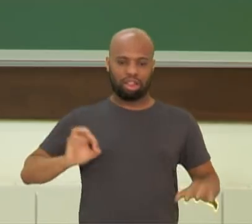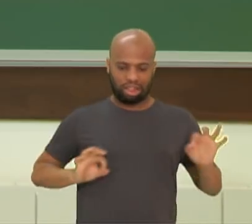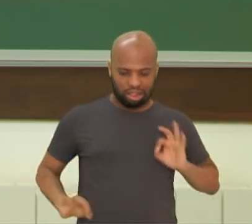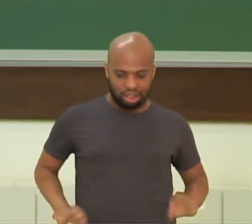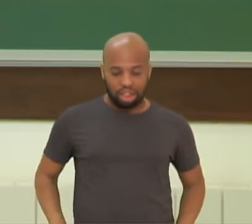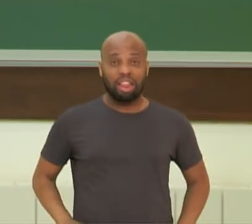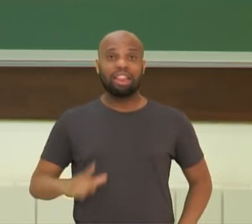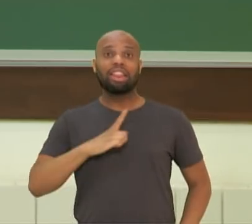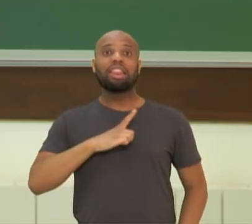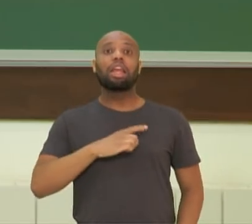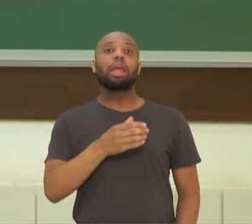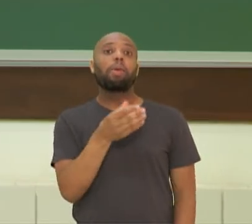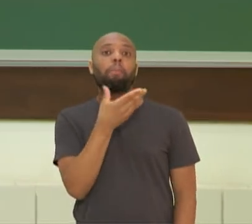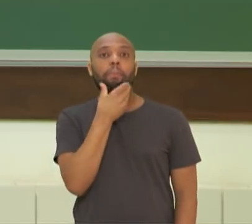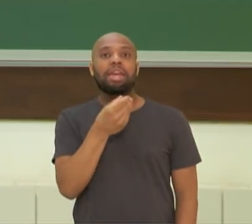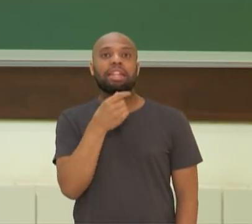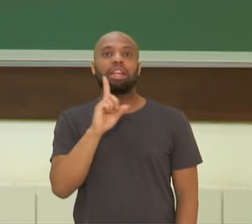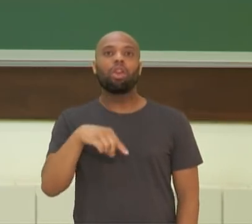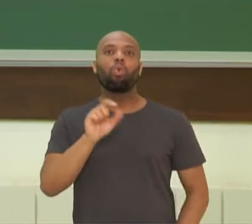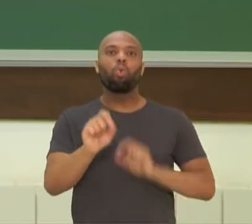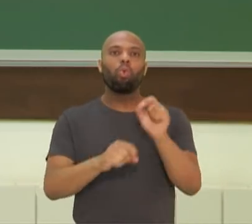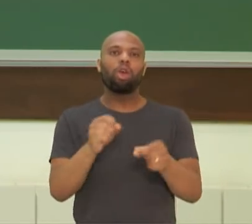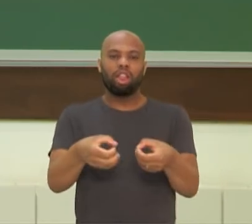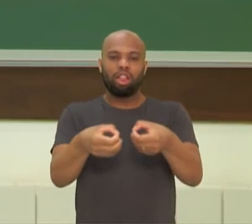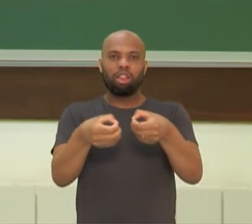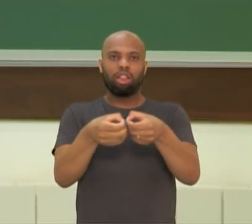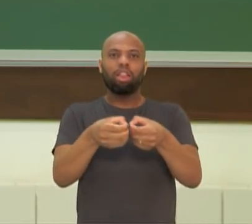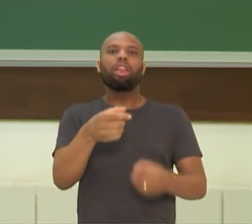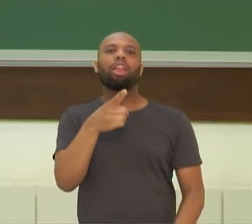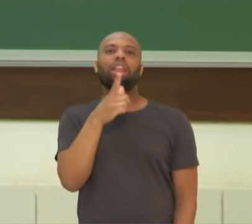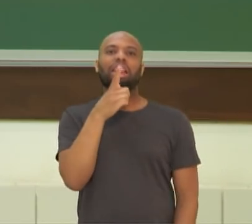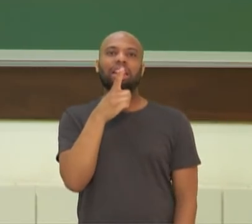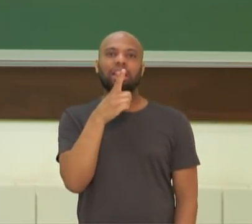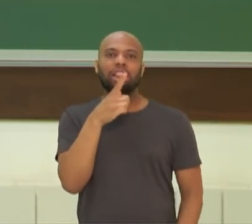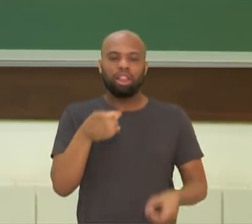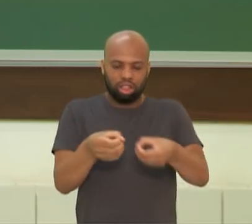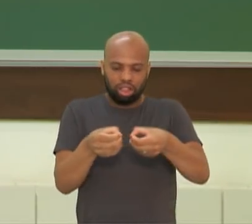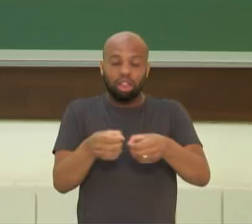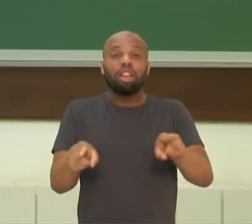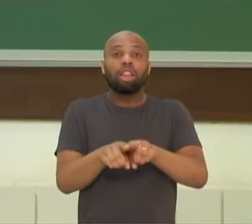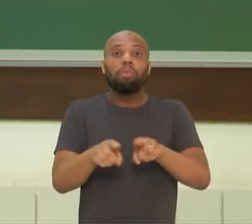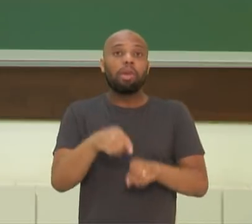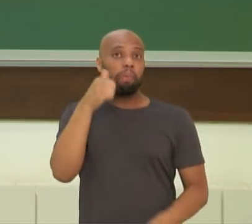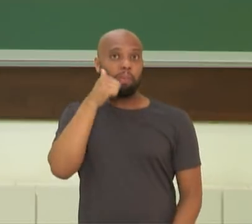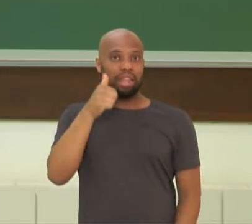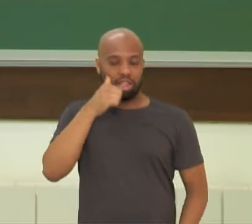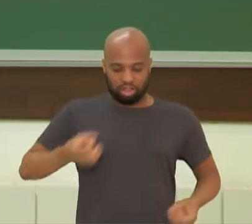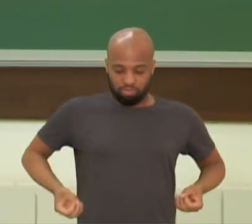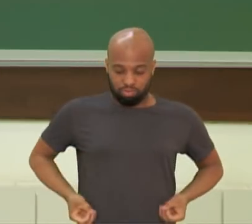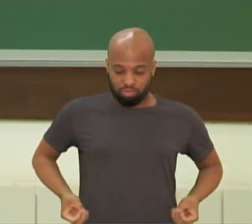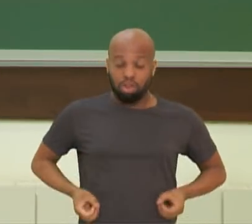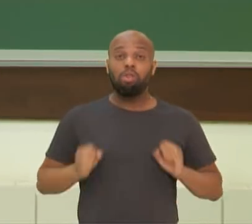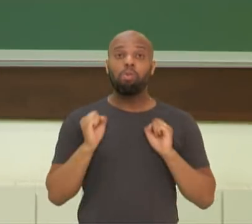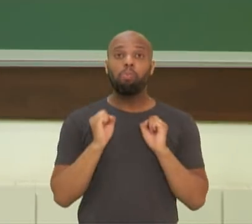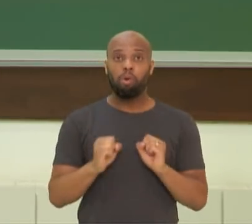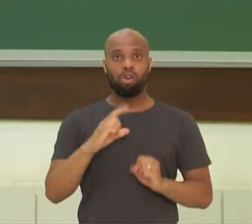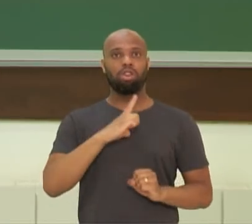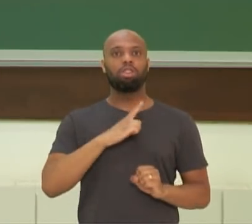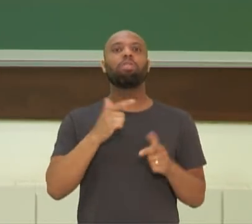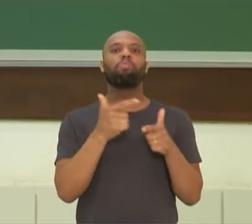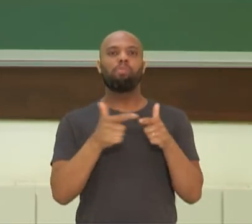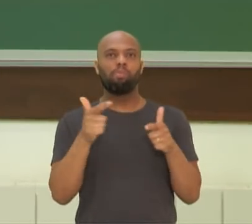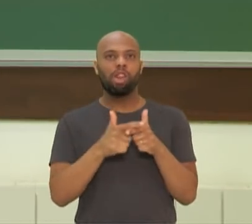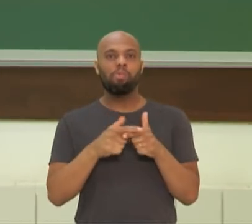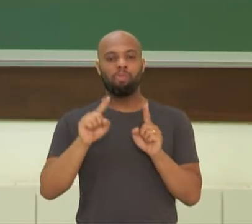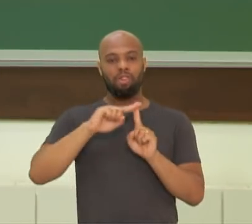meninos é testículo e meninas, ovários. Isso pode causar infertilidade. Então, geralmente não